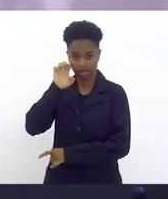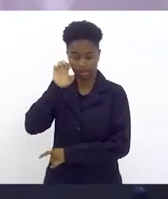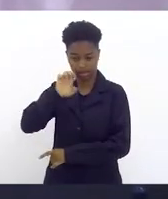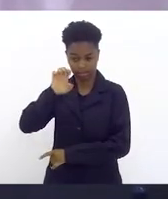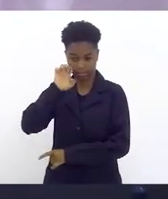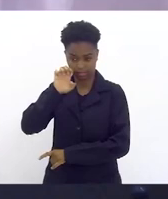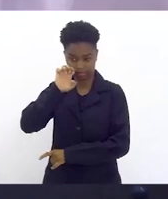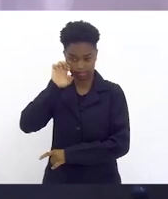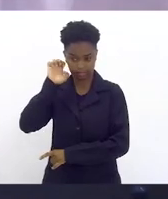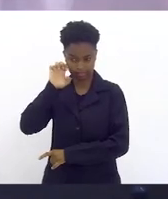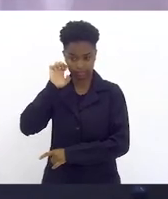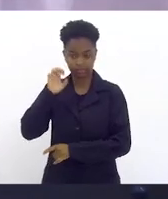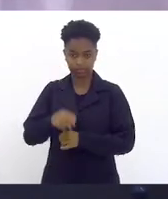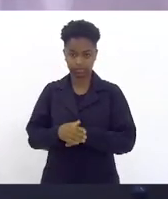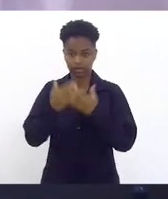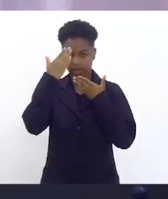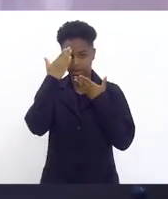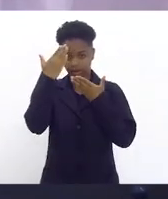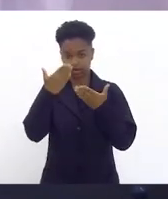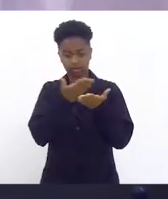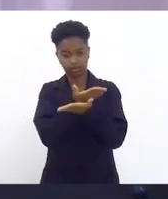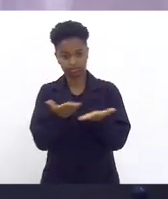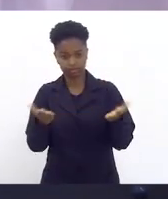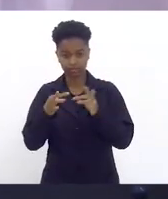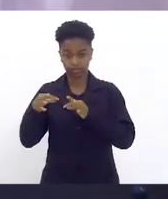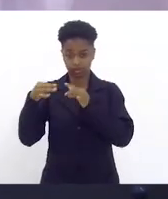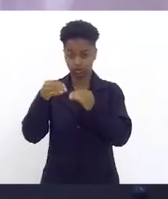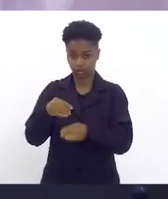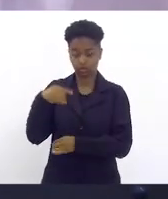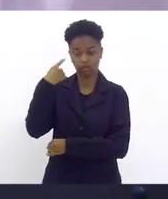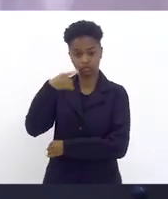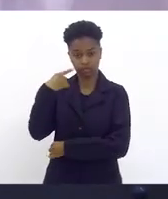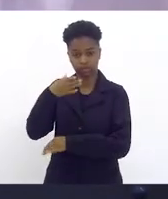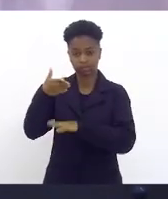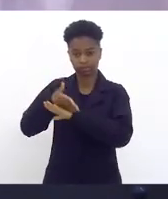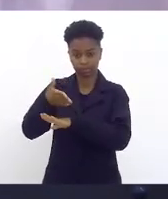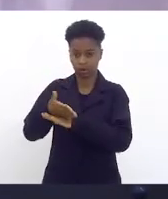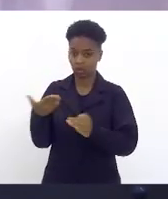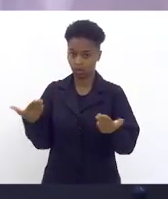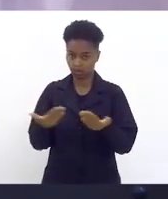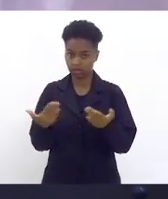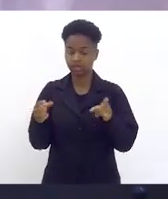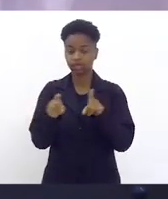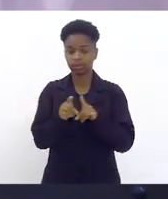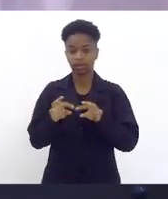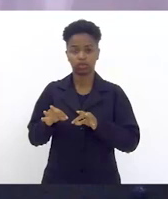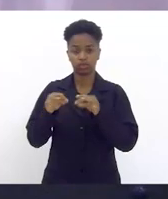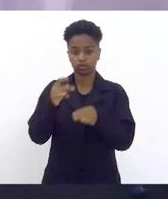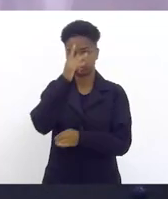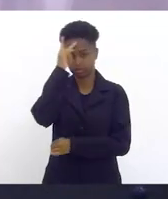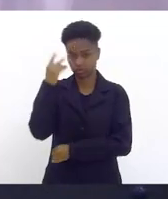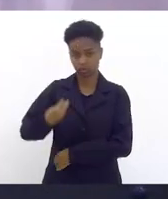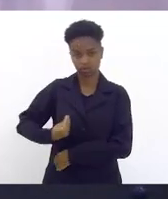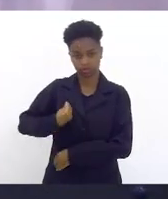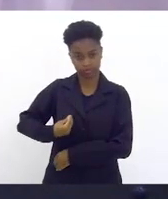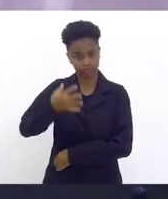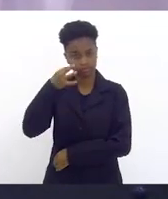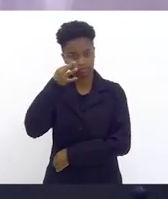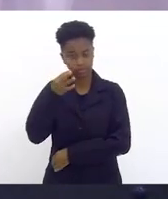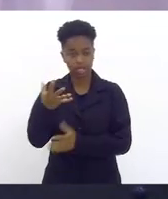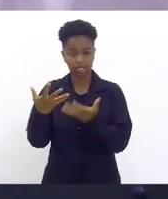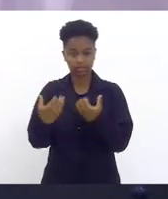agradeço a presença de todos os novos parlamentares que enriquecem este evento bem como todos os presentes que aceitaram